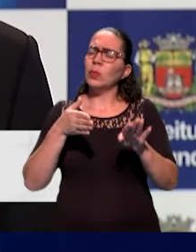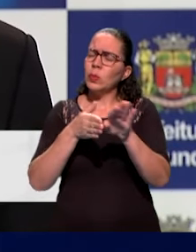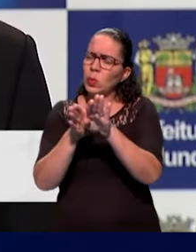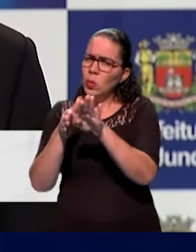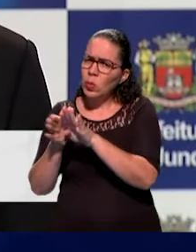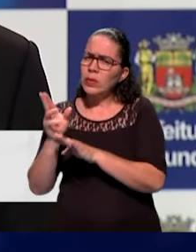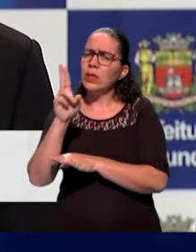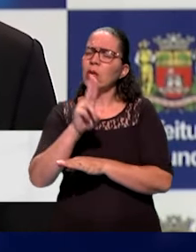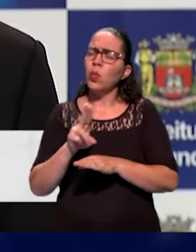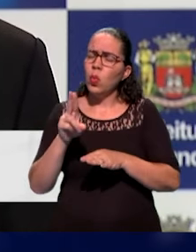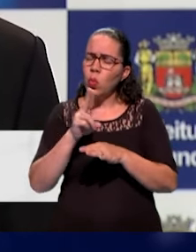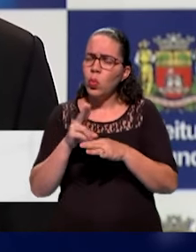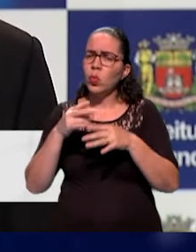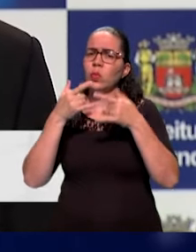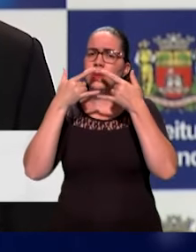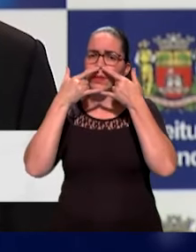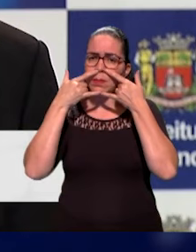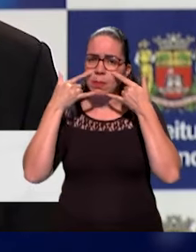de utilização,